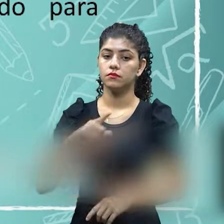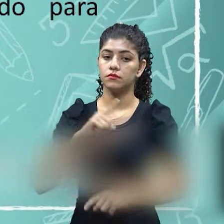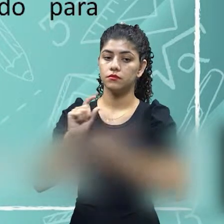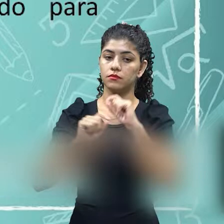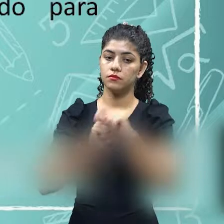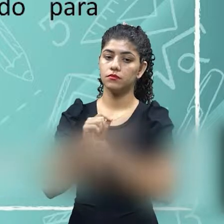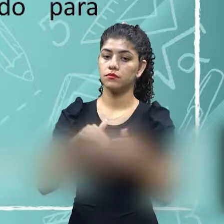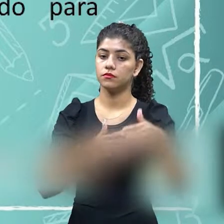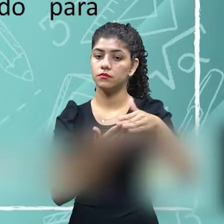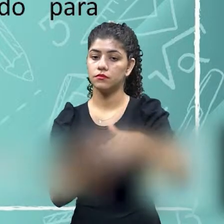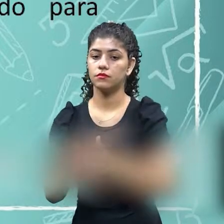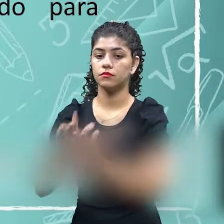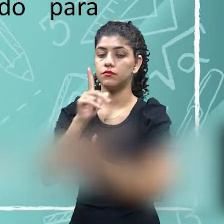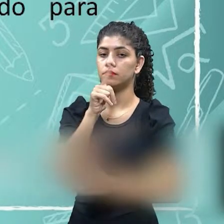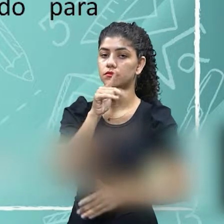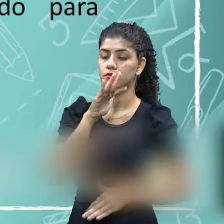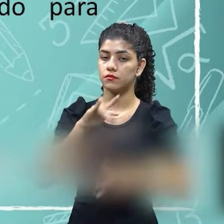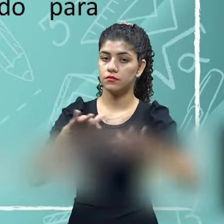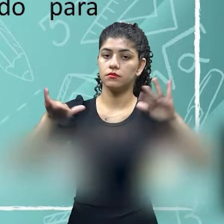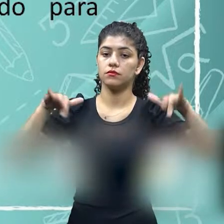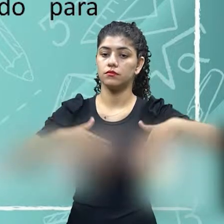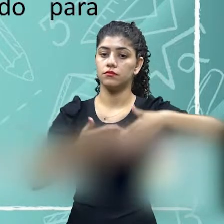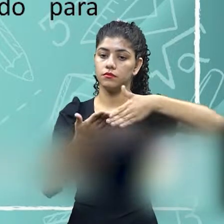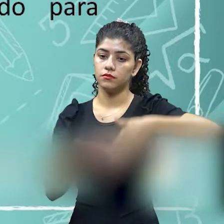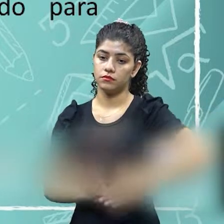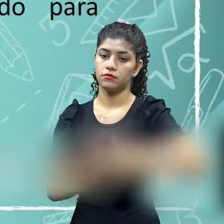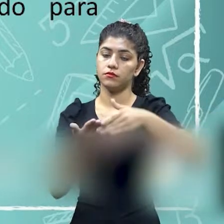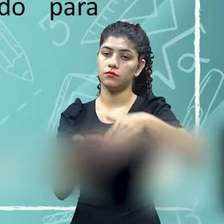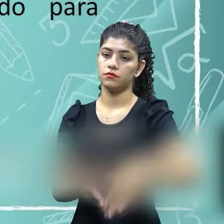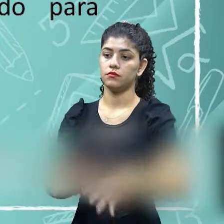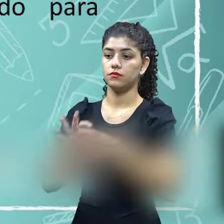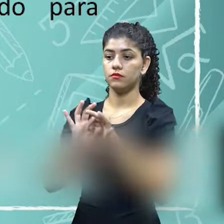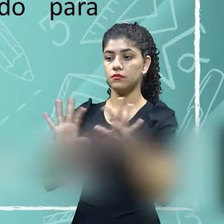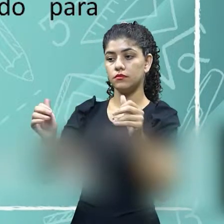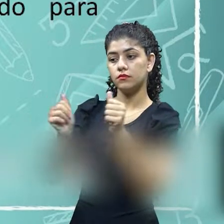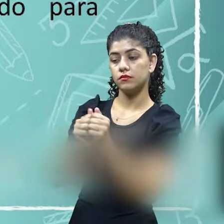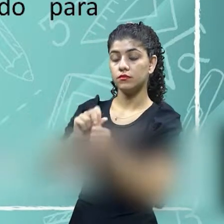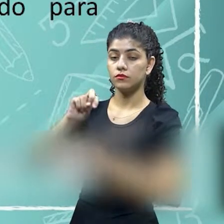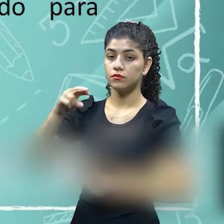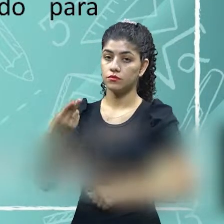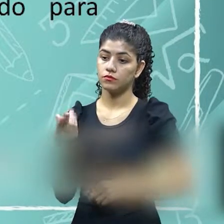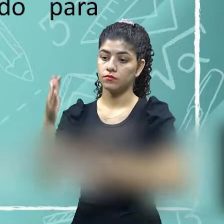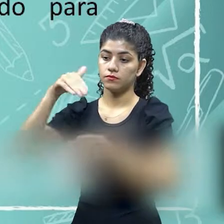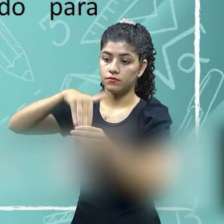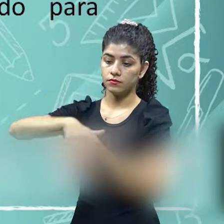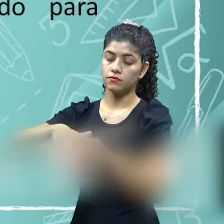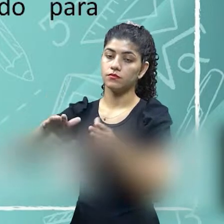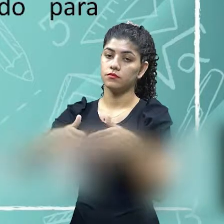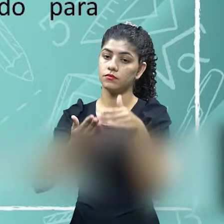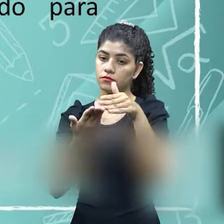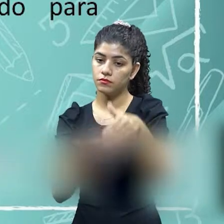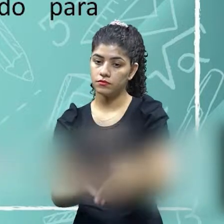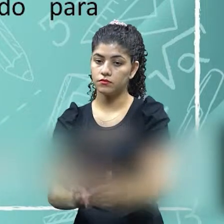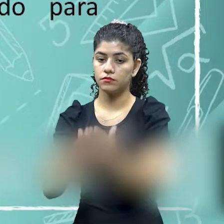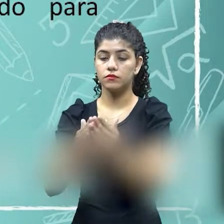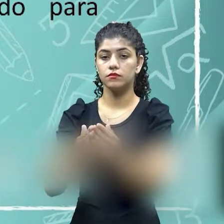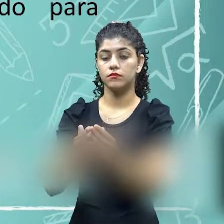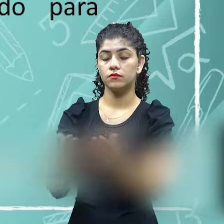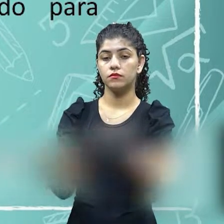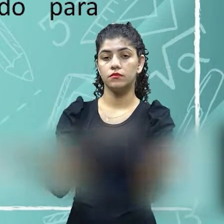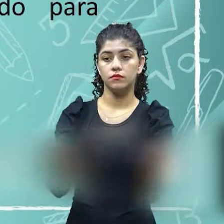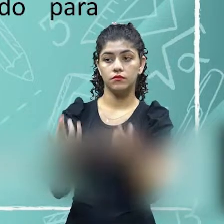marítimo, livre junto ou ao costado do navio. A partir desse momento, o importador assume todos os